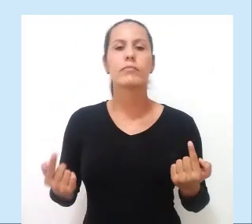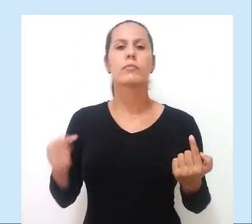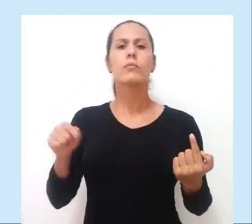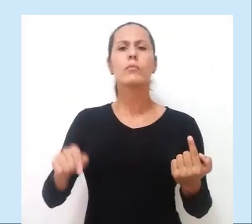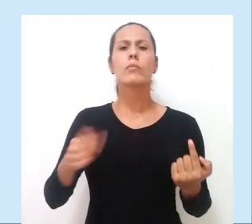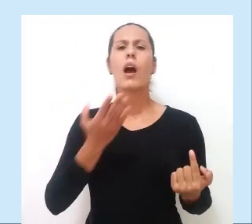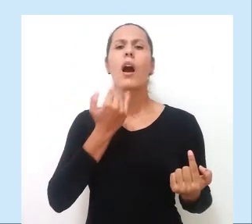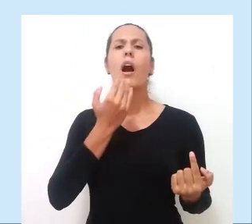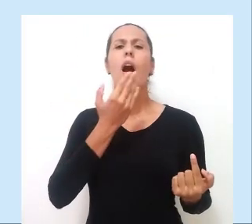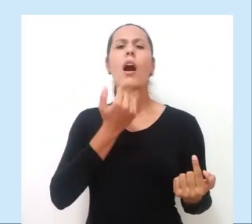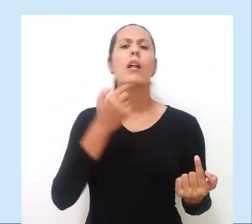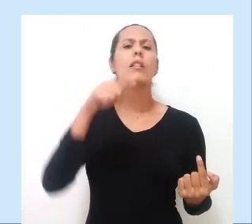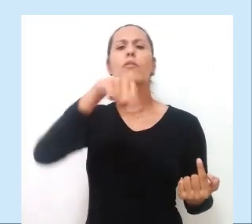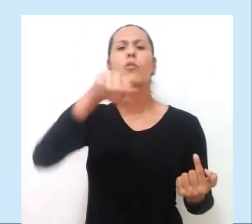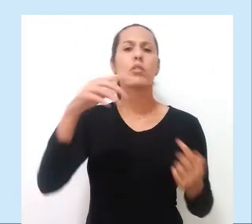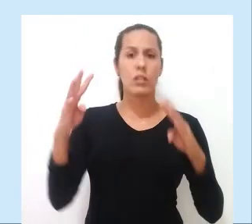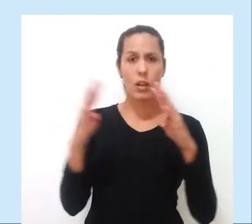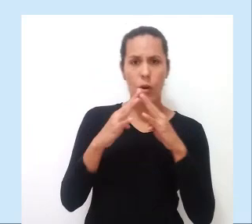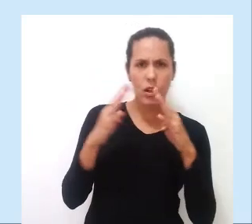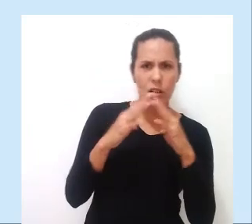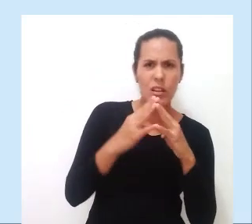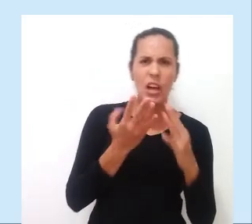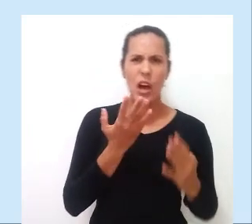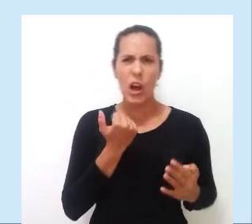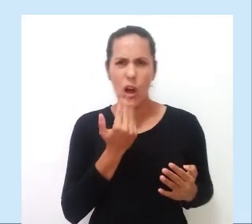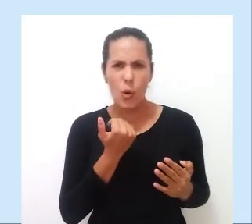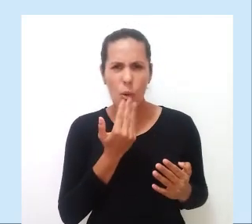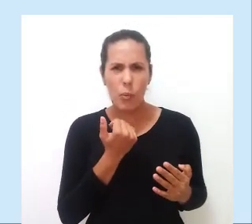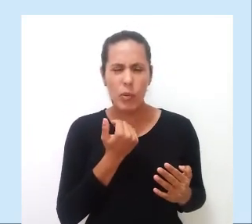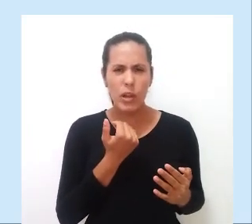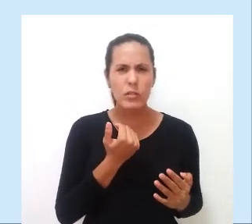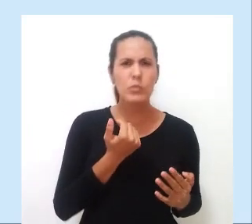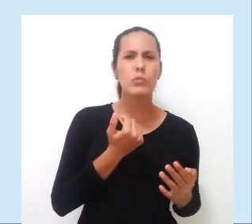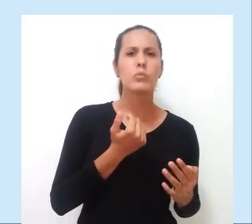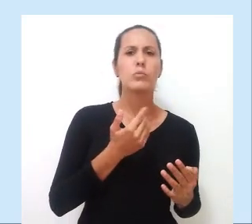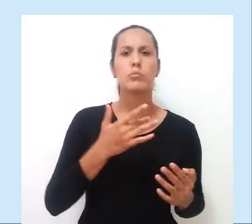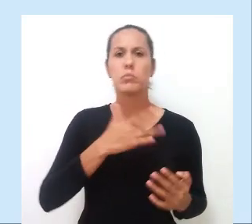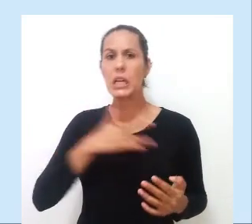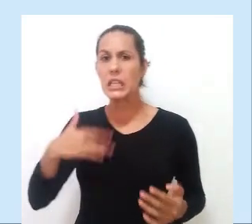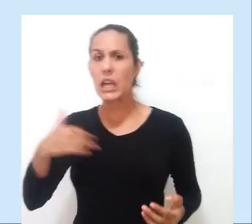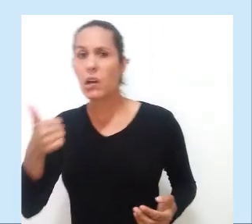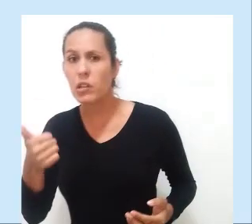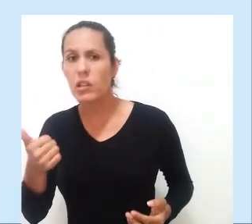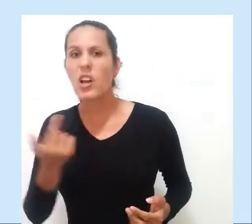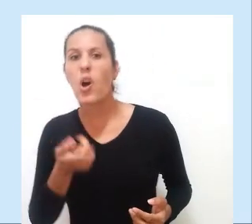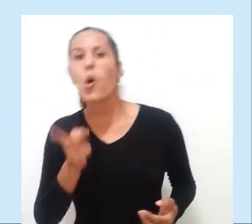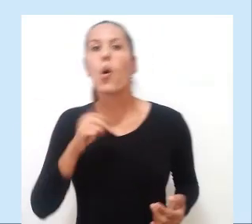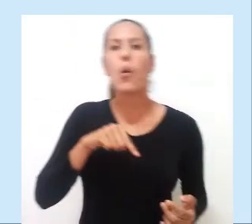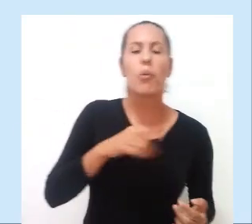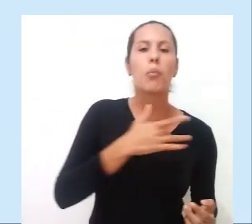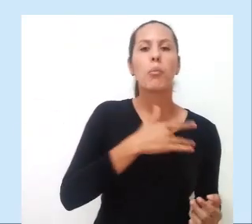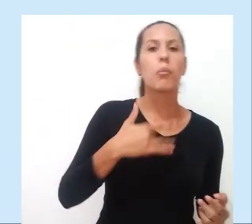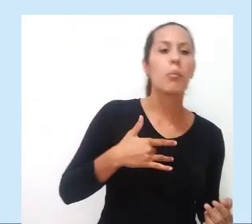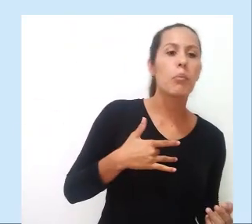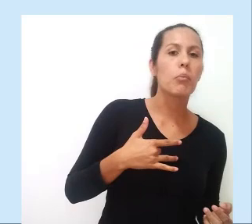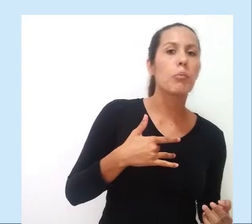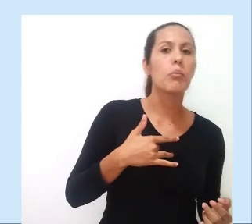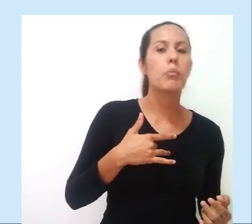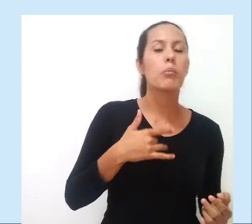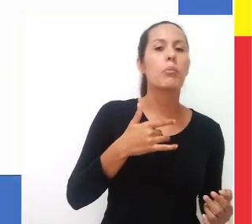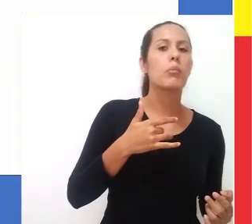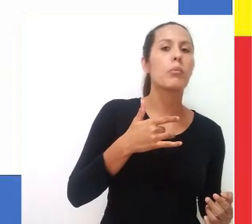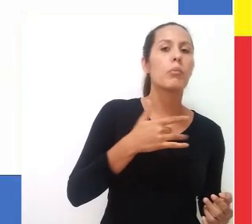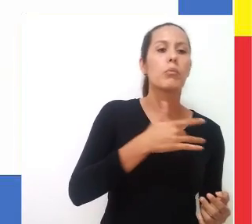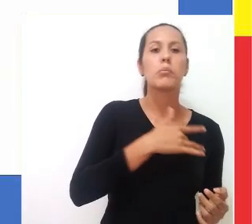Tá certo? Então, como está sendo a alimentação de vocês nessa quarentena? Vocês estão comendo muita junk food? Ou não? Estão comendo mais hurt